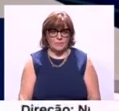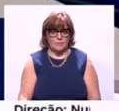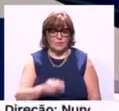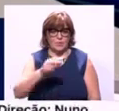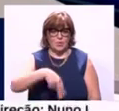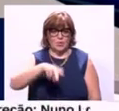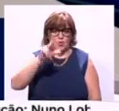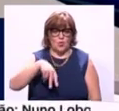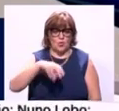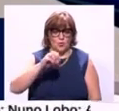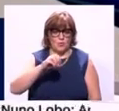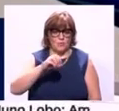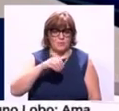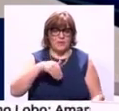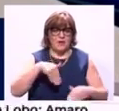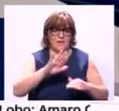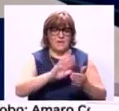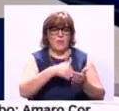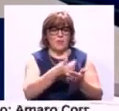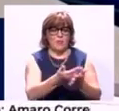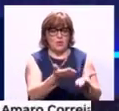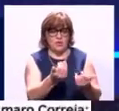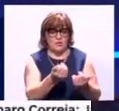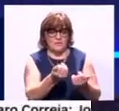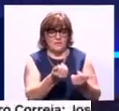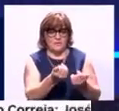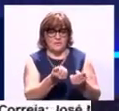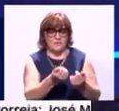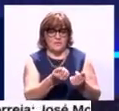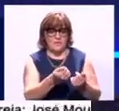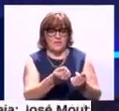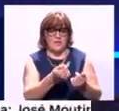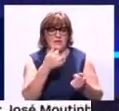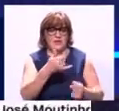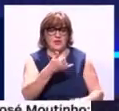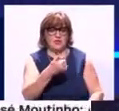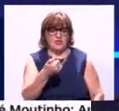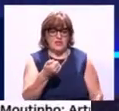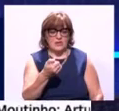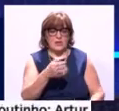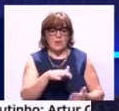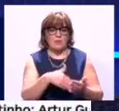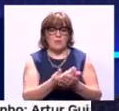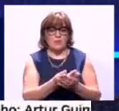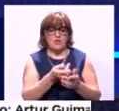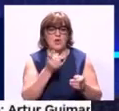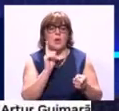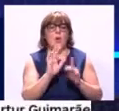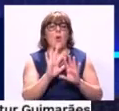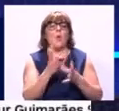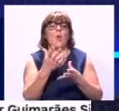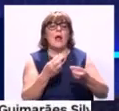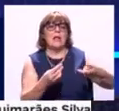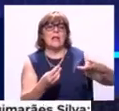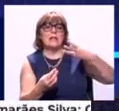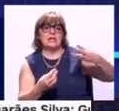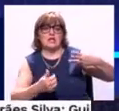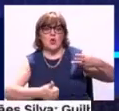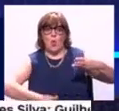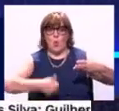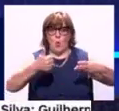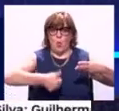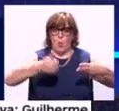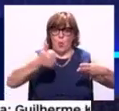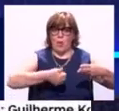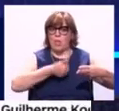Nuno, vamos a propostas. Apresentou 250 propostas. Sim. Quais são aquelas três que considera